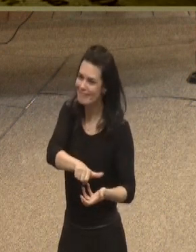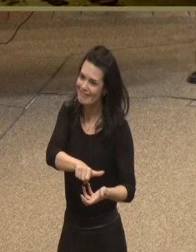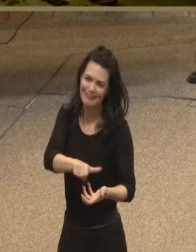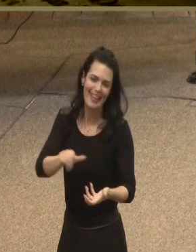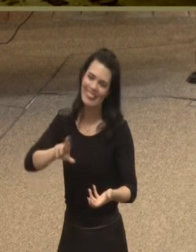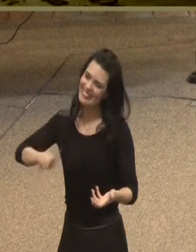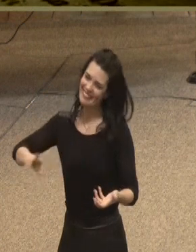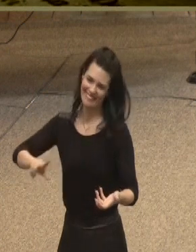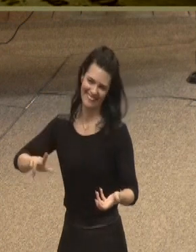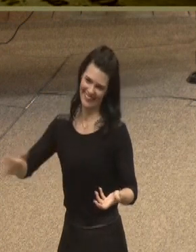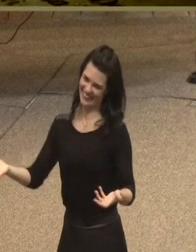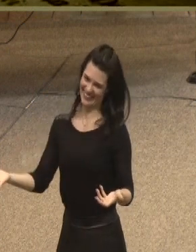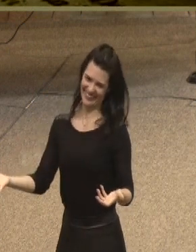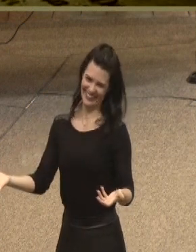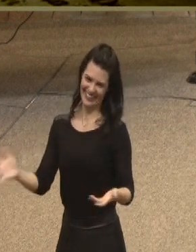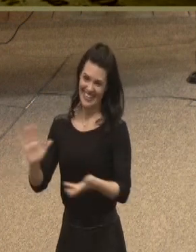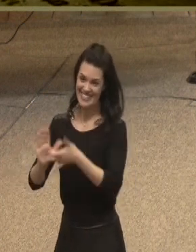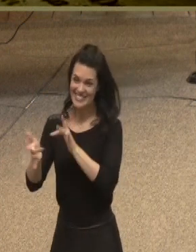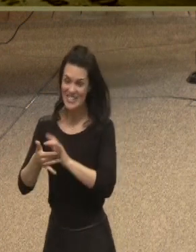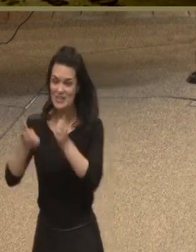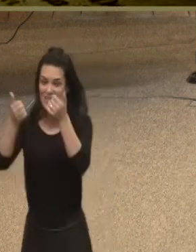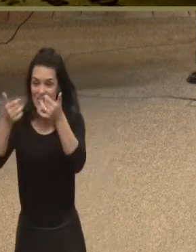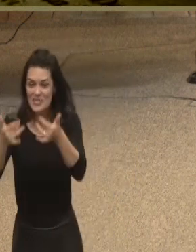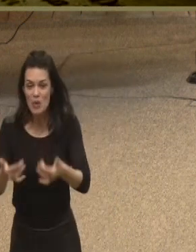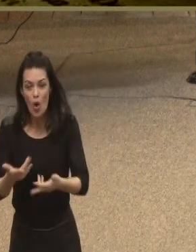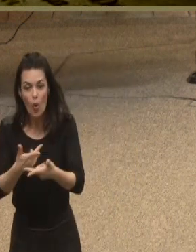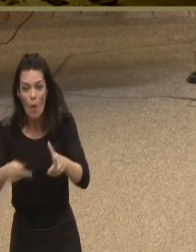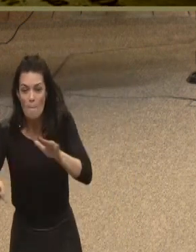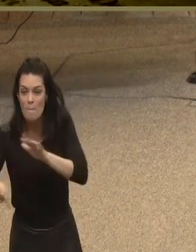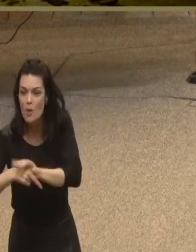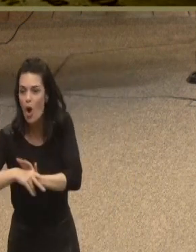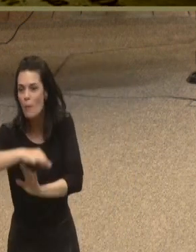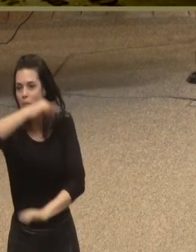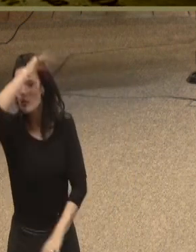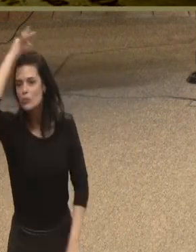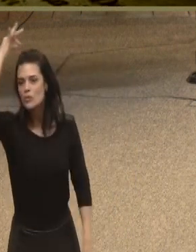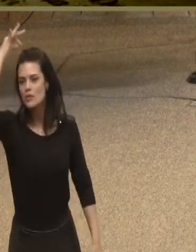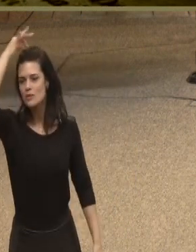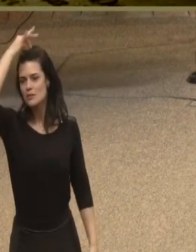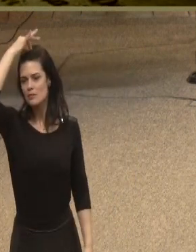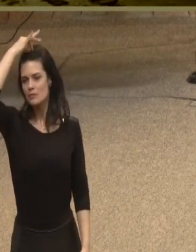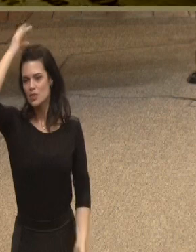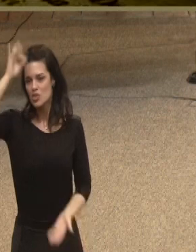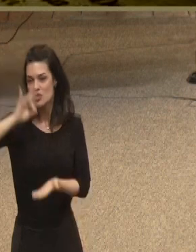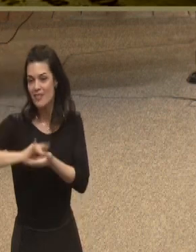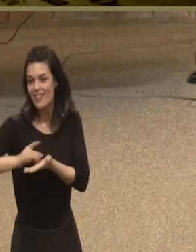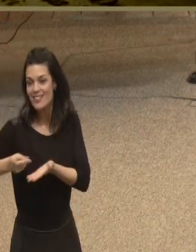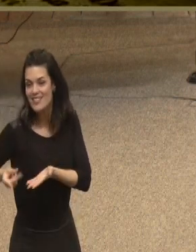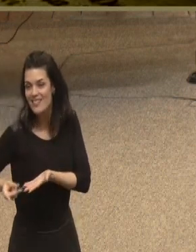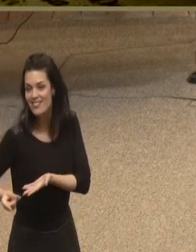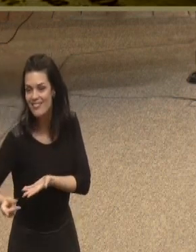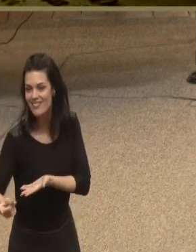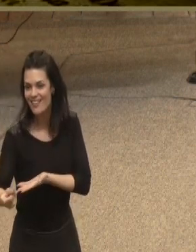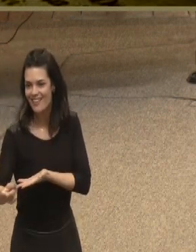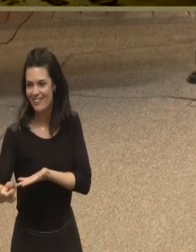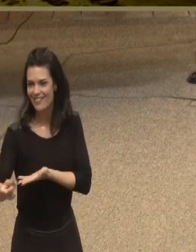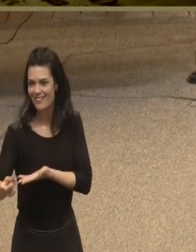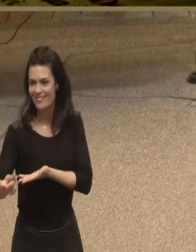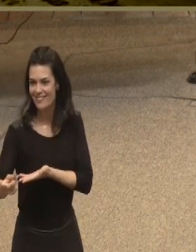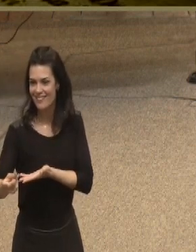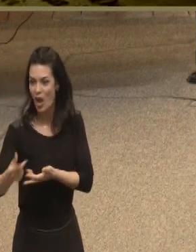Jesus os chamou para refletir sobre verdades eternas, mas eles se preocuparam com a